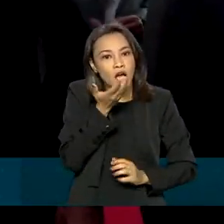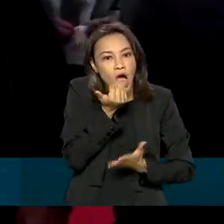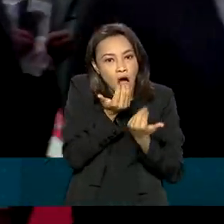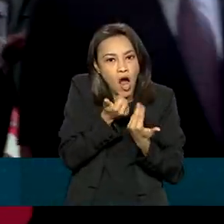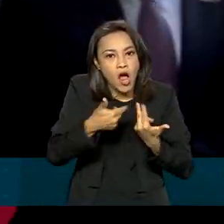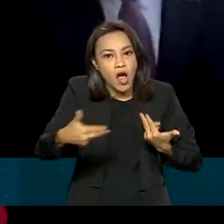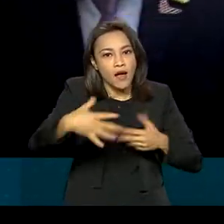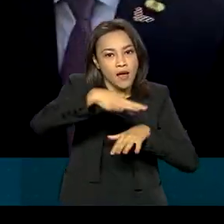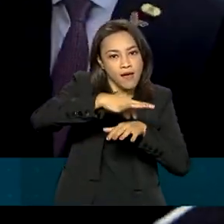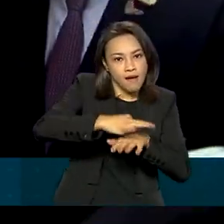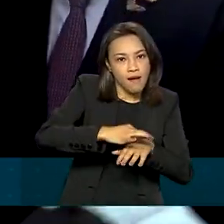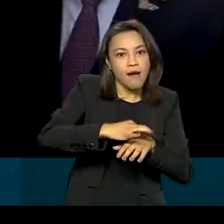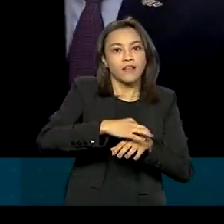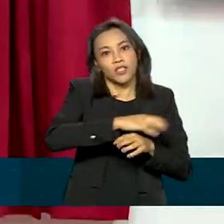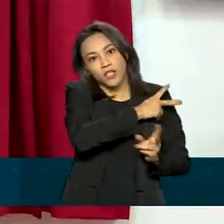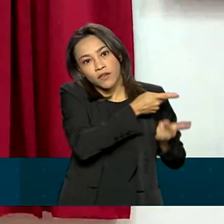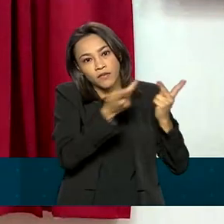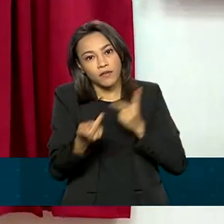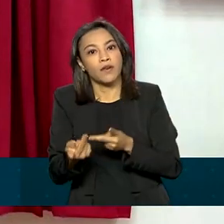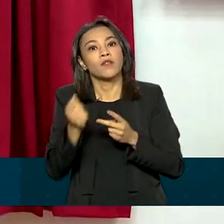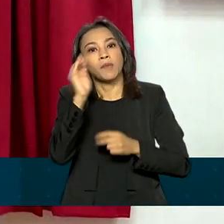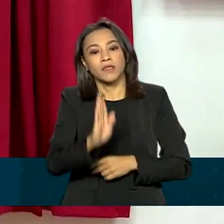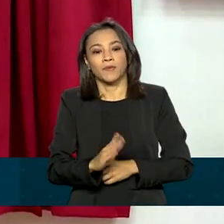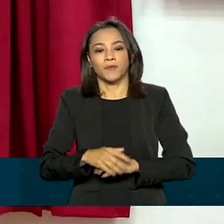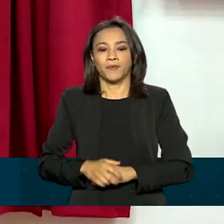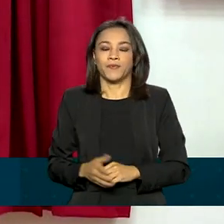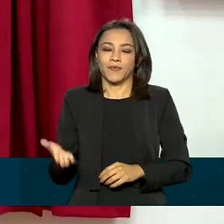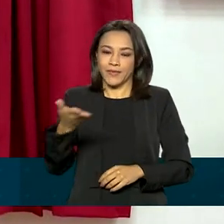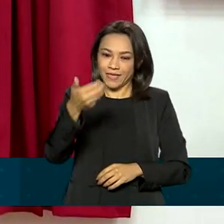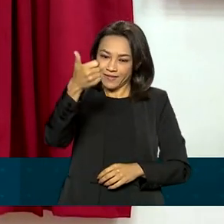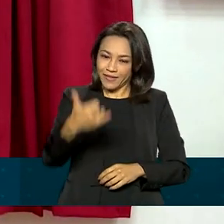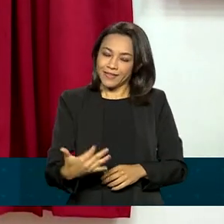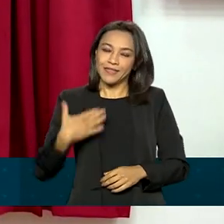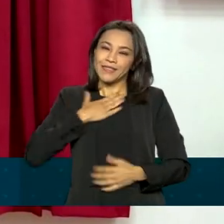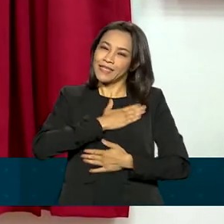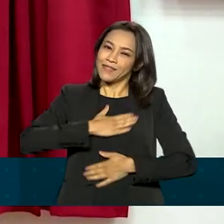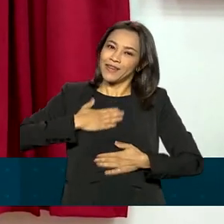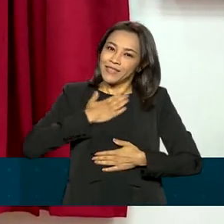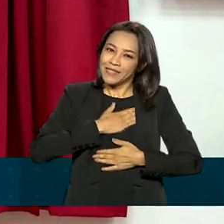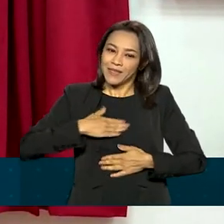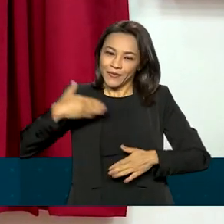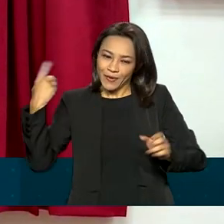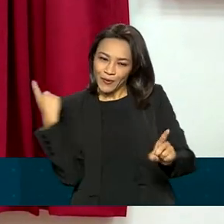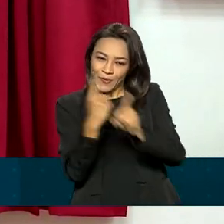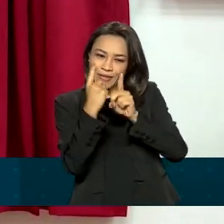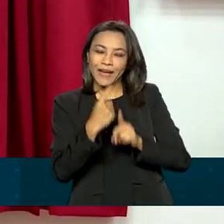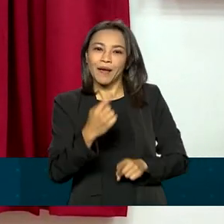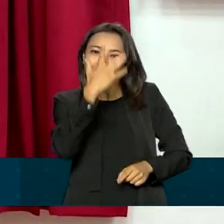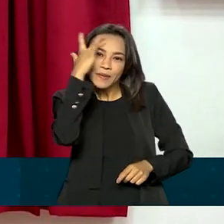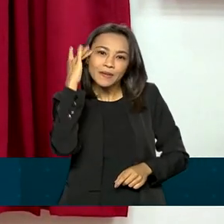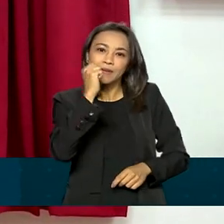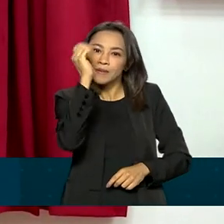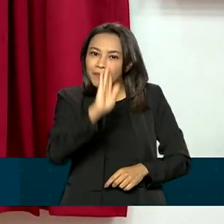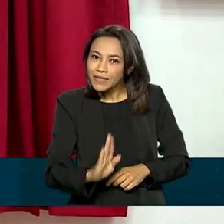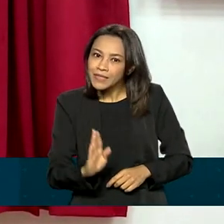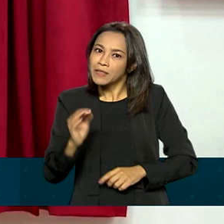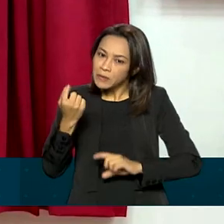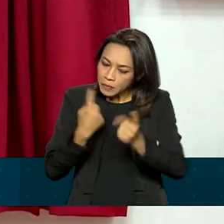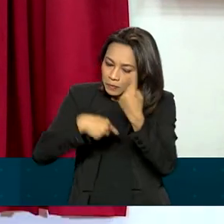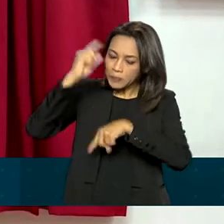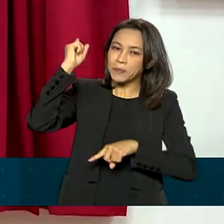com carne importada do Brasil. É uma satisfação muito grande estar aqui, encontrar brasileiros